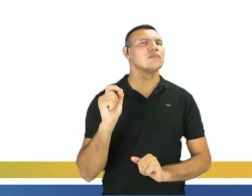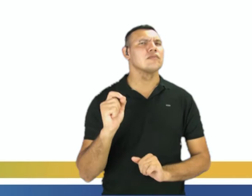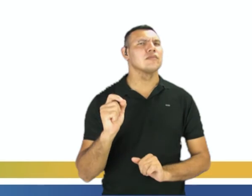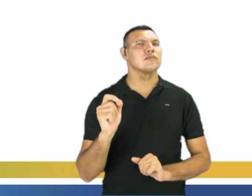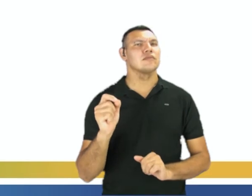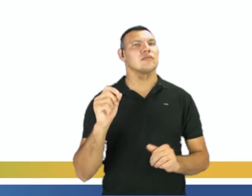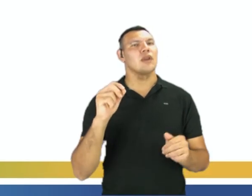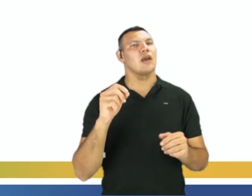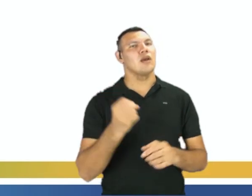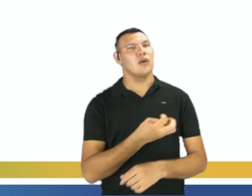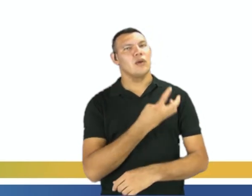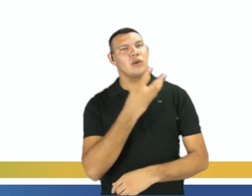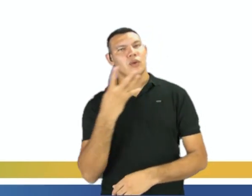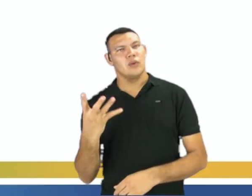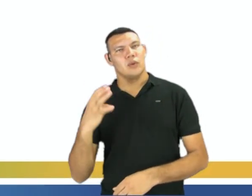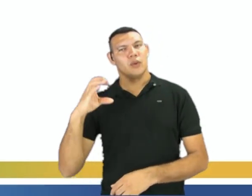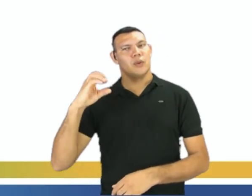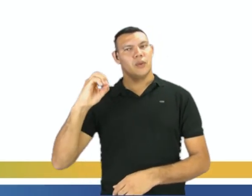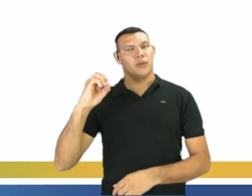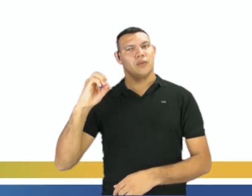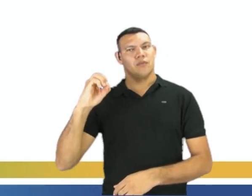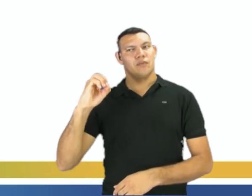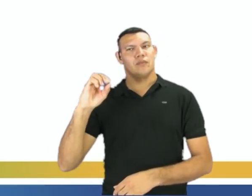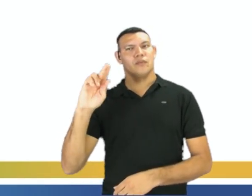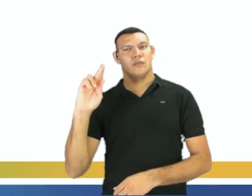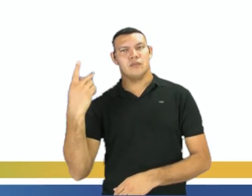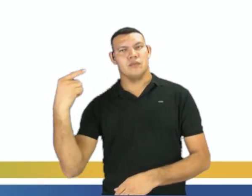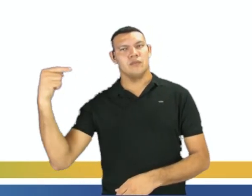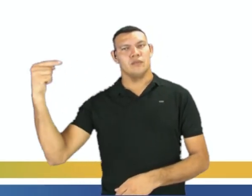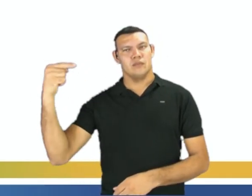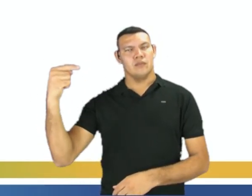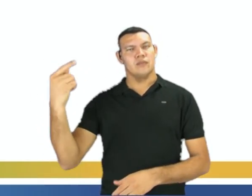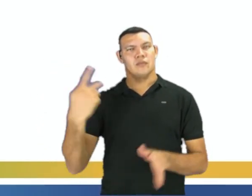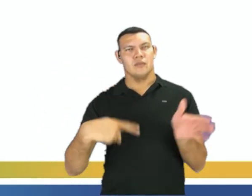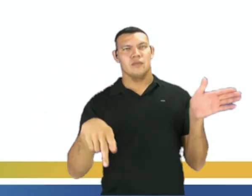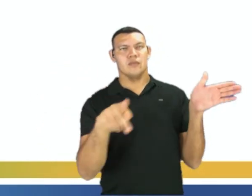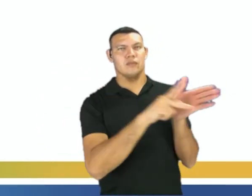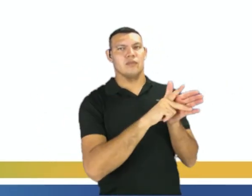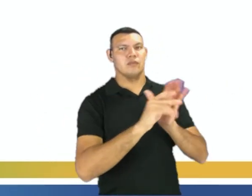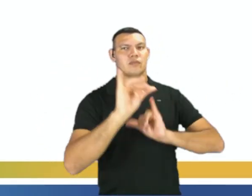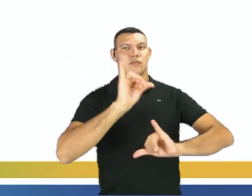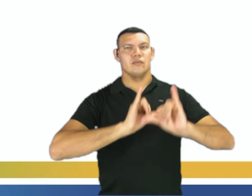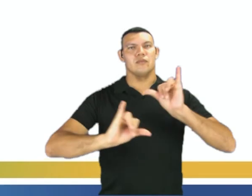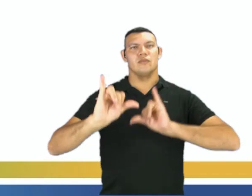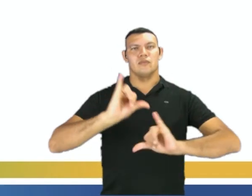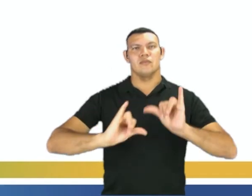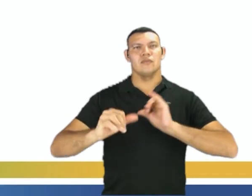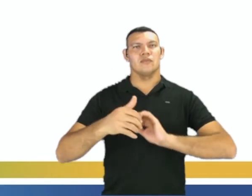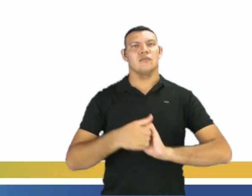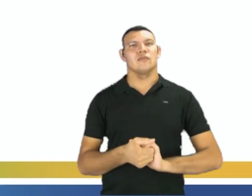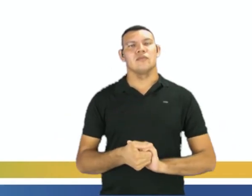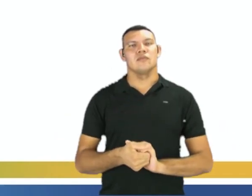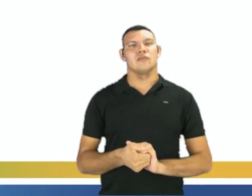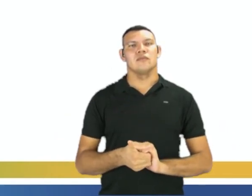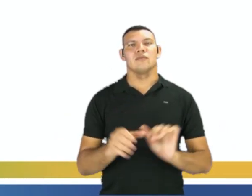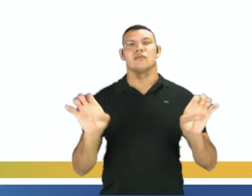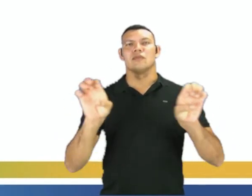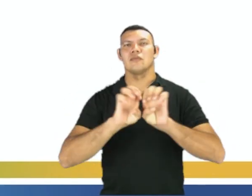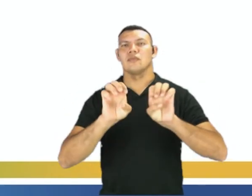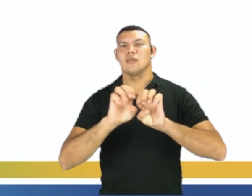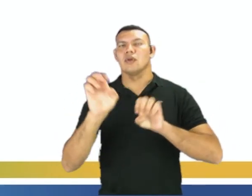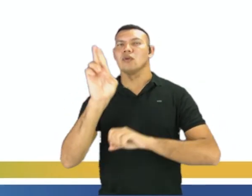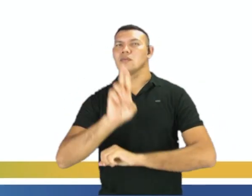hidroxiliônico. E aí a gente está trabalhando sobre os íons OH- presentes nas soluções aquosas. E qual é a equação que a gente